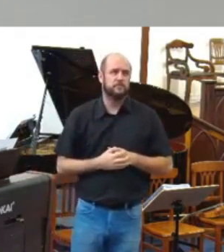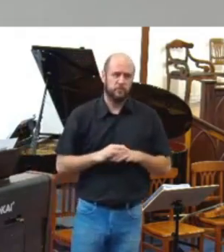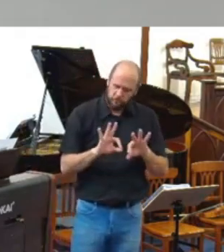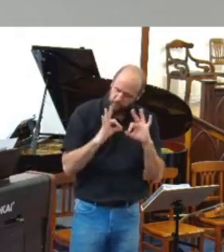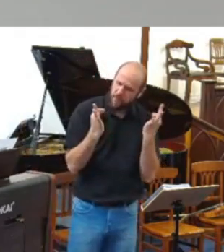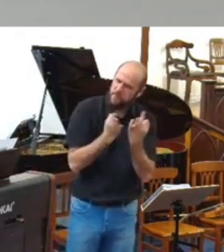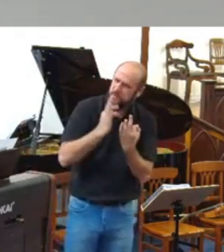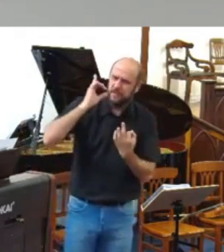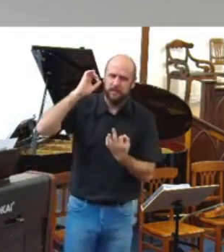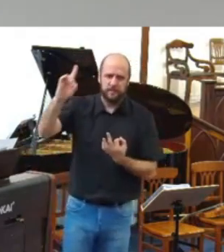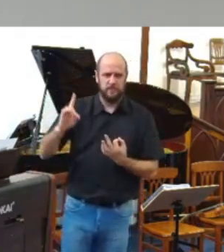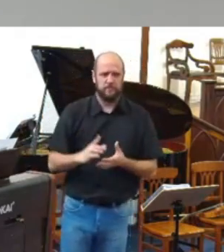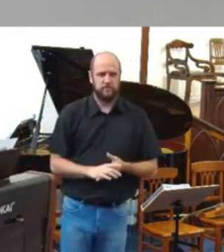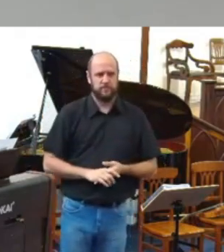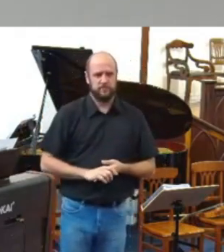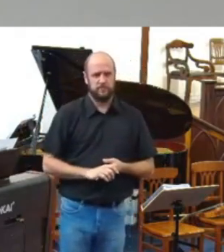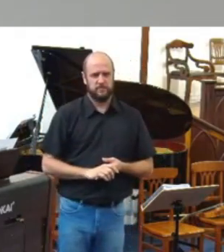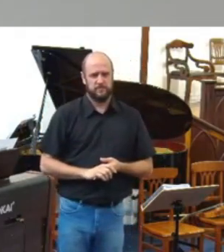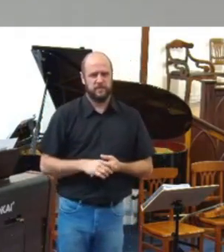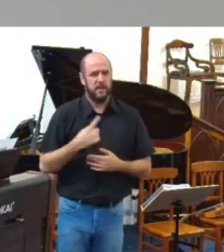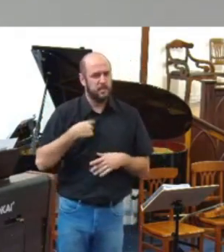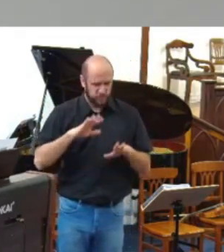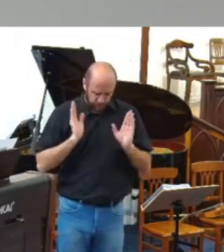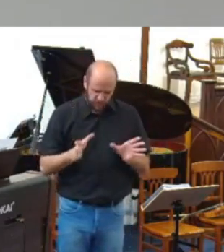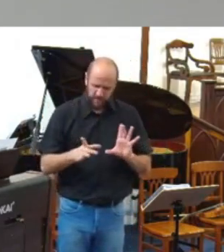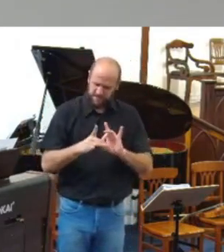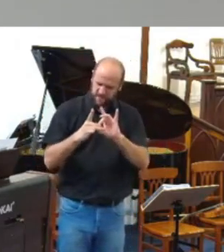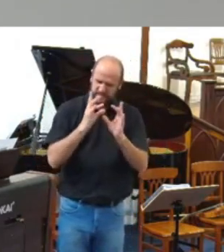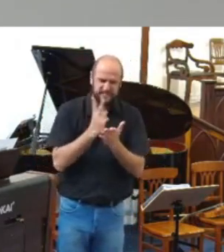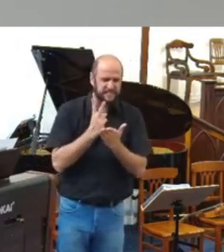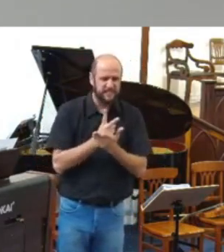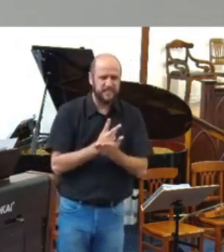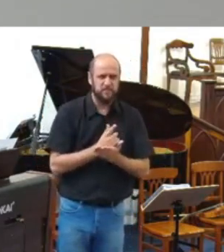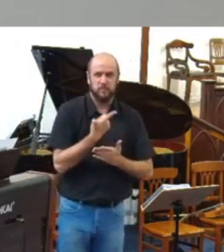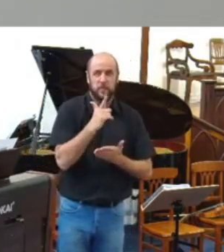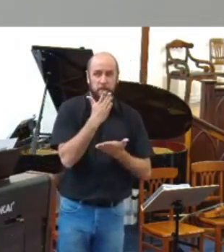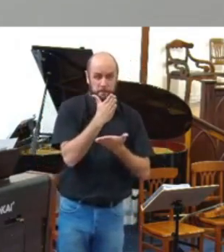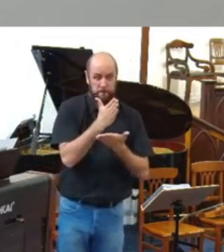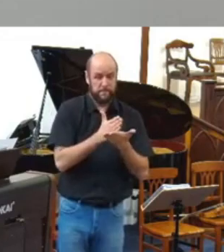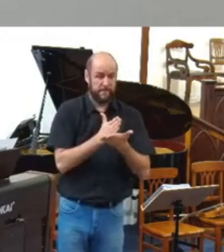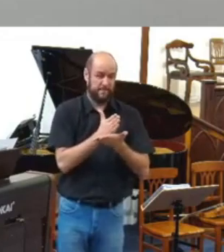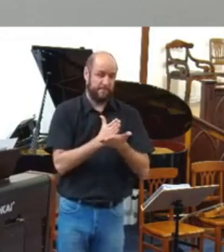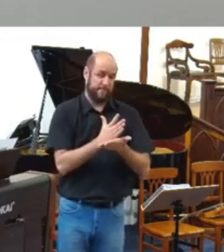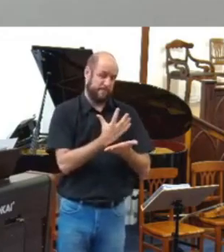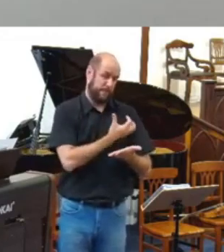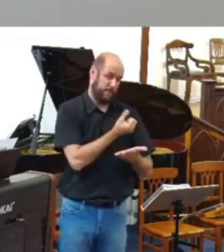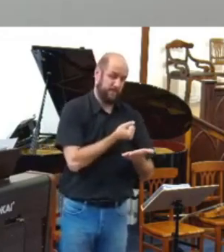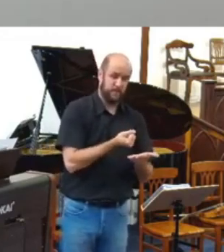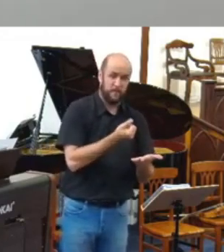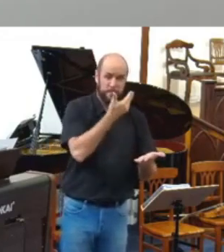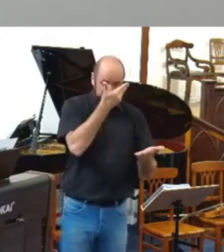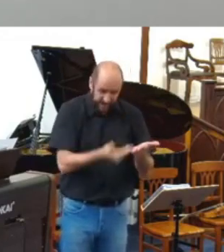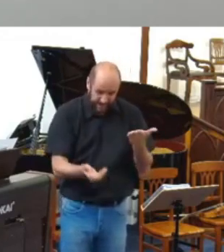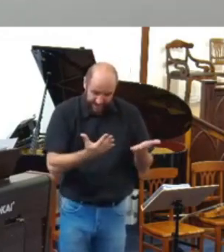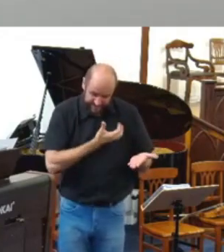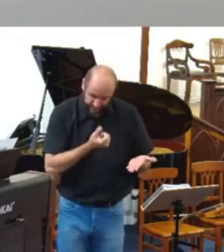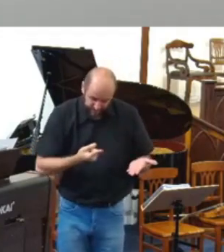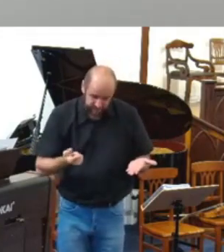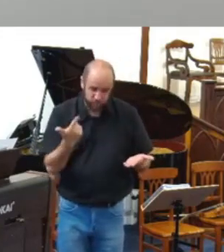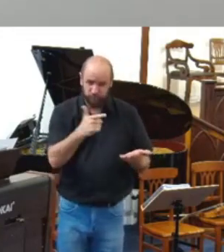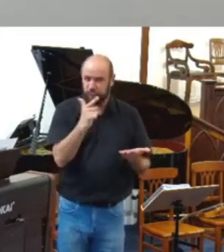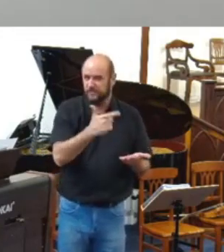Não existe ex-filho de Deus, não existe meio salvo, não existe quem perdeu a